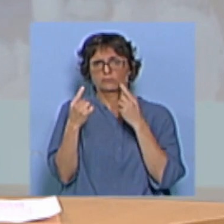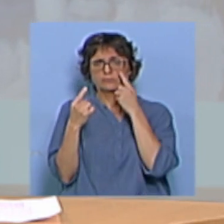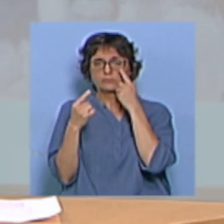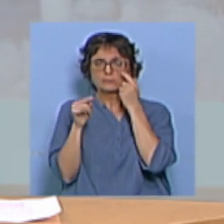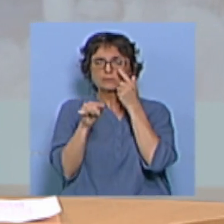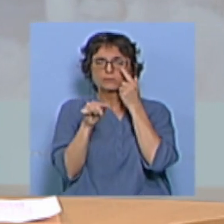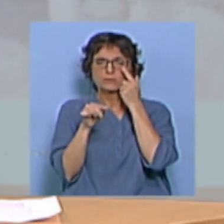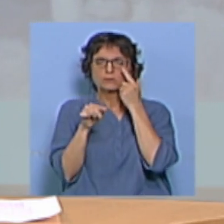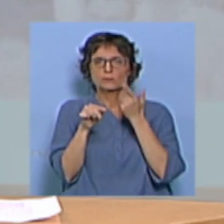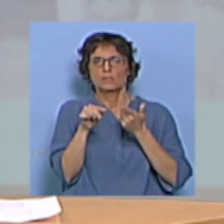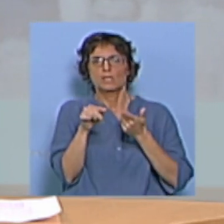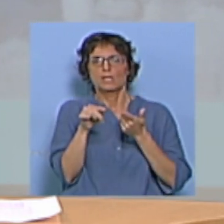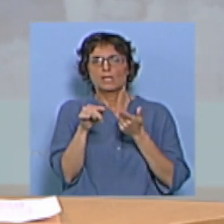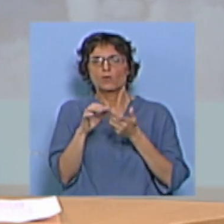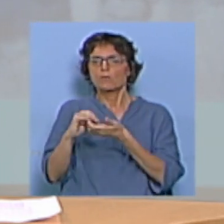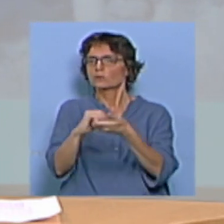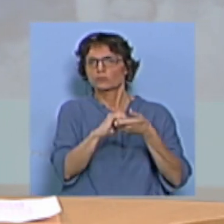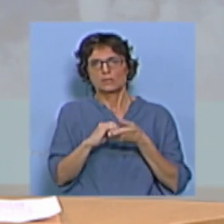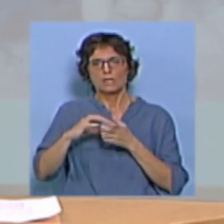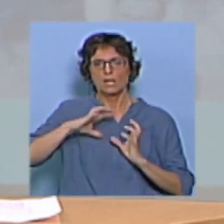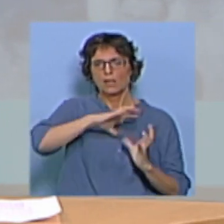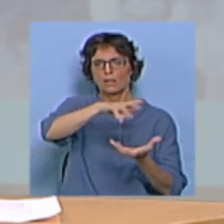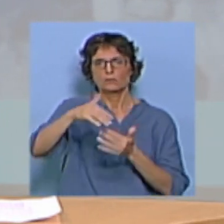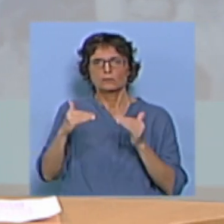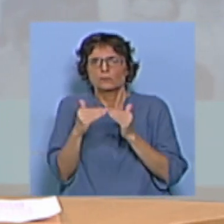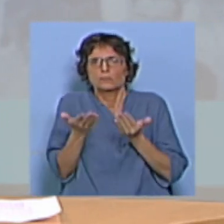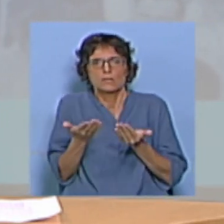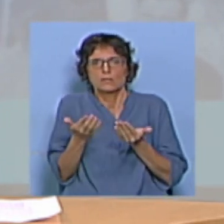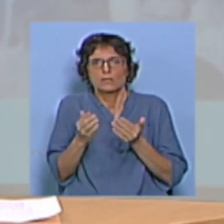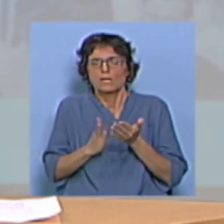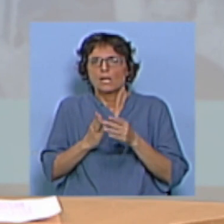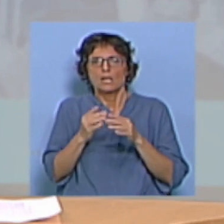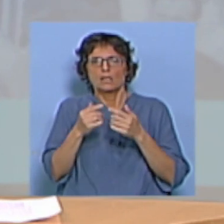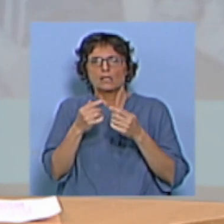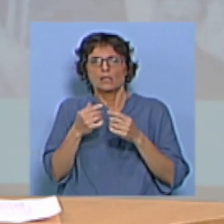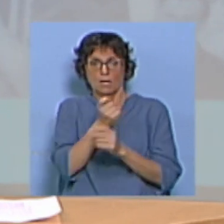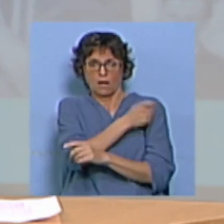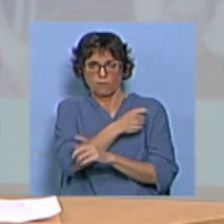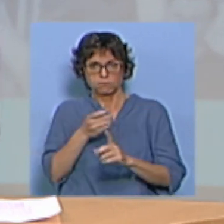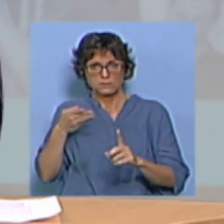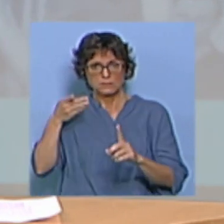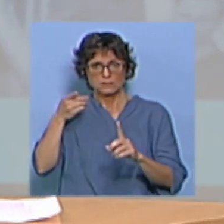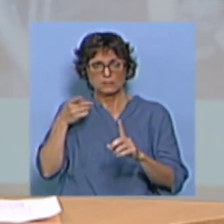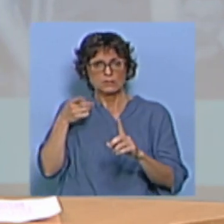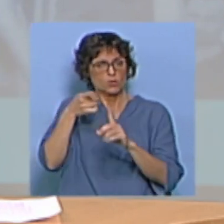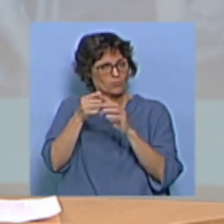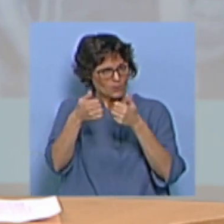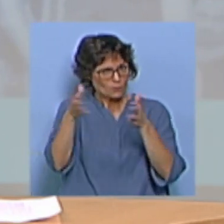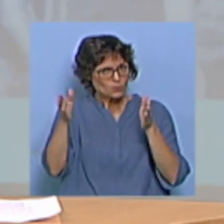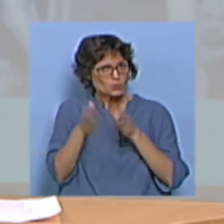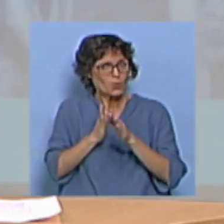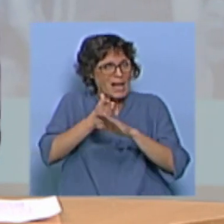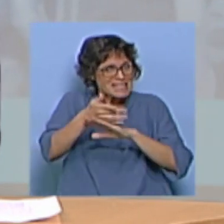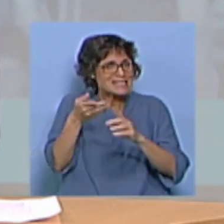que é globalizada, todos devem ter acesso por igual a essa vacina, quando ela vier, esperemos que seja o mais breve